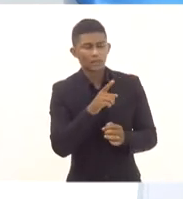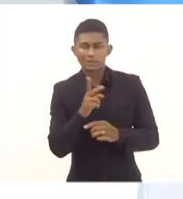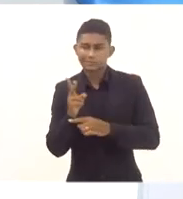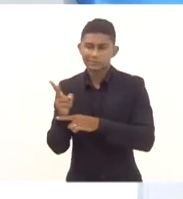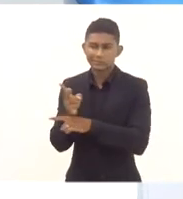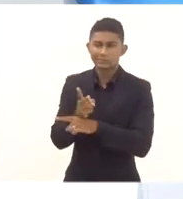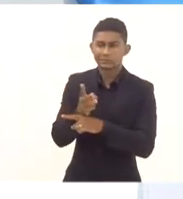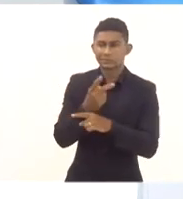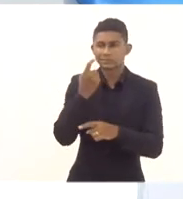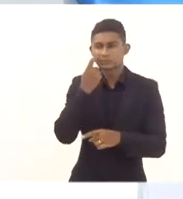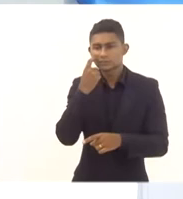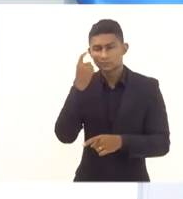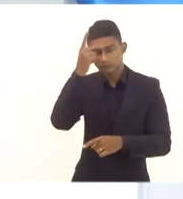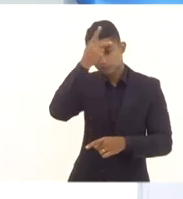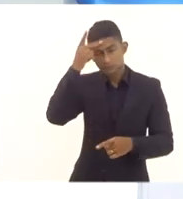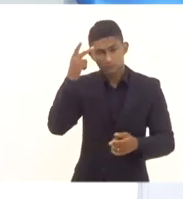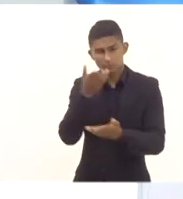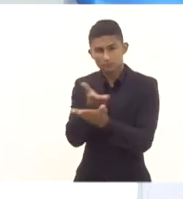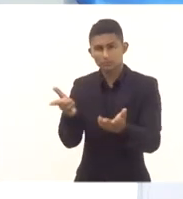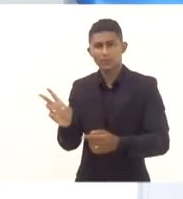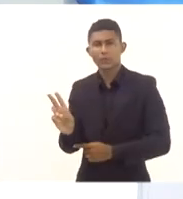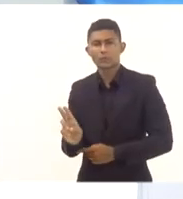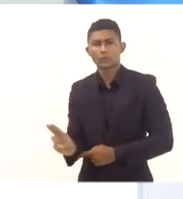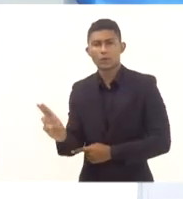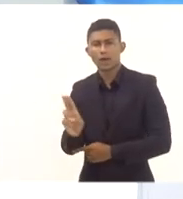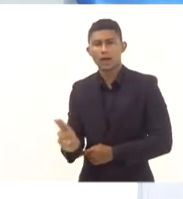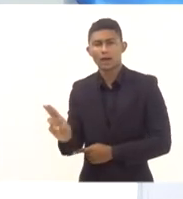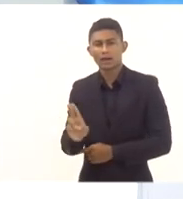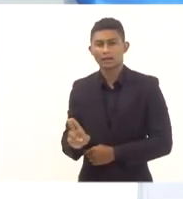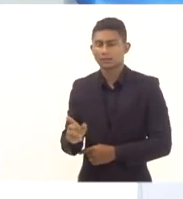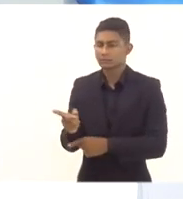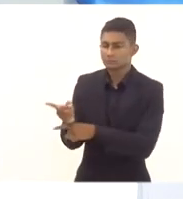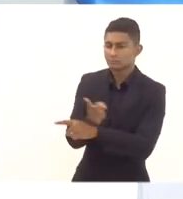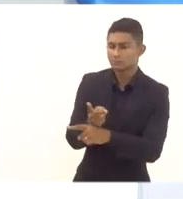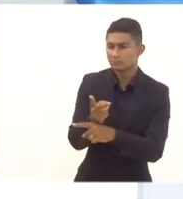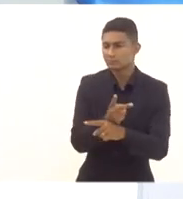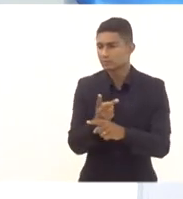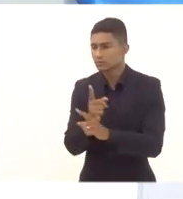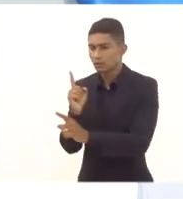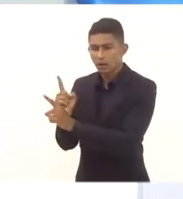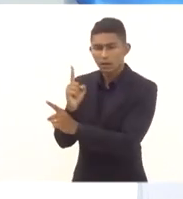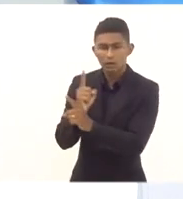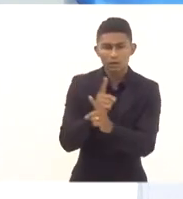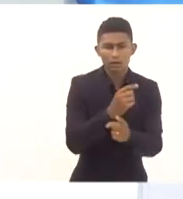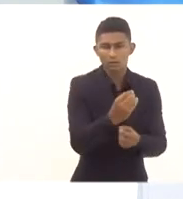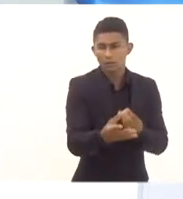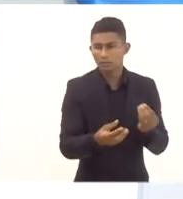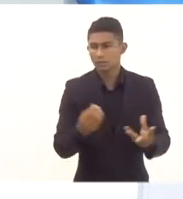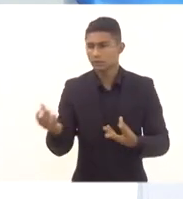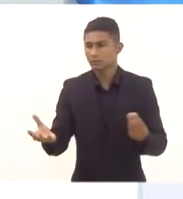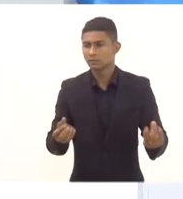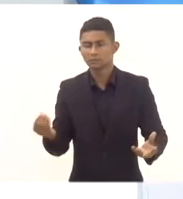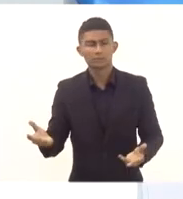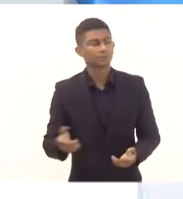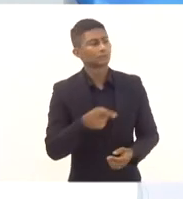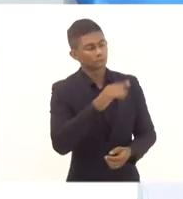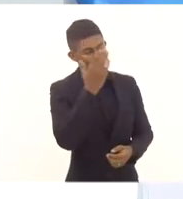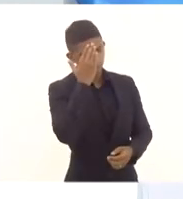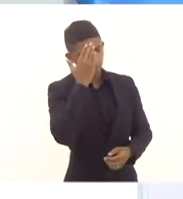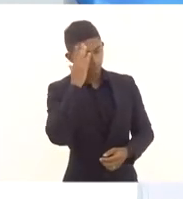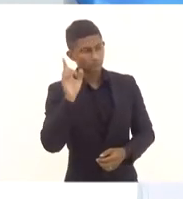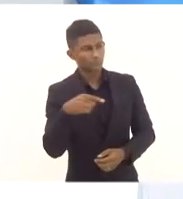esses usuários né osso possíveis usuários já que nós estamos estamos trabalhando só sabe